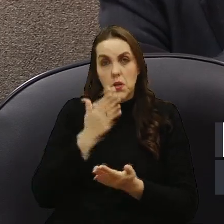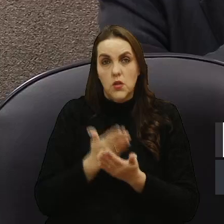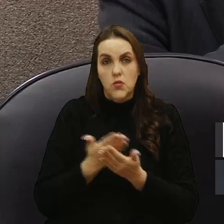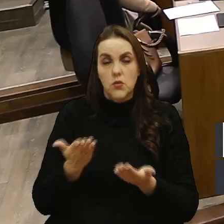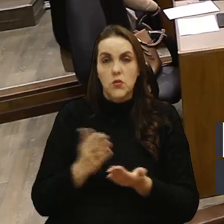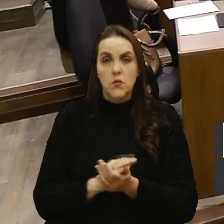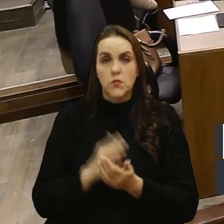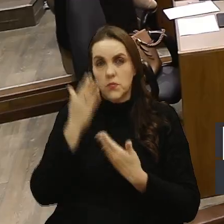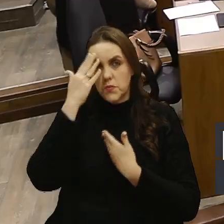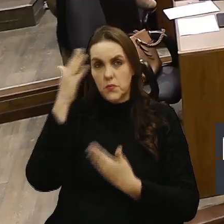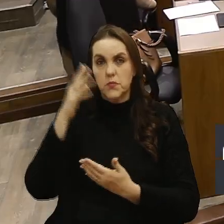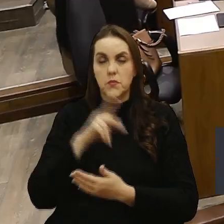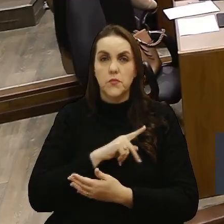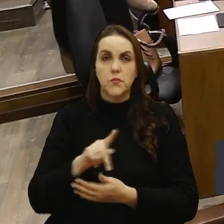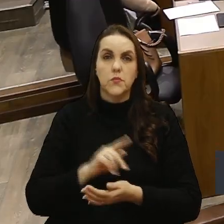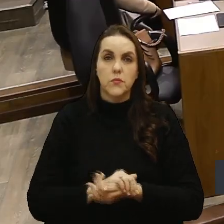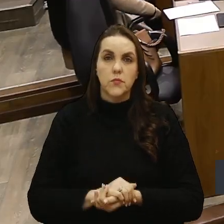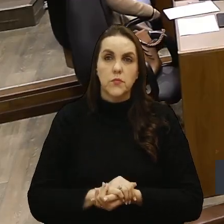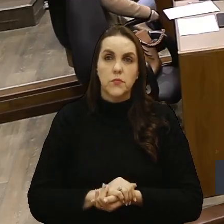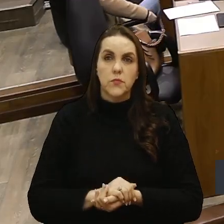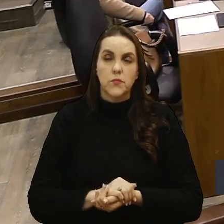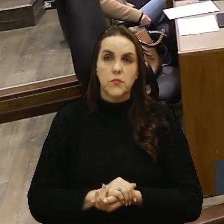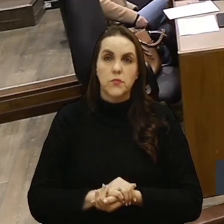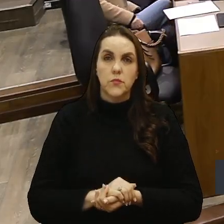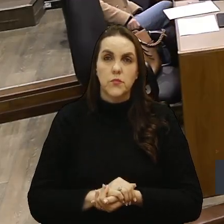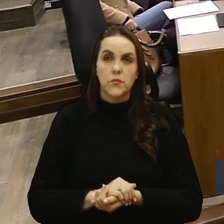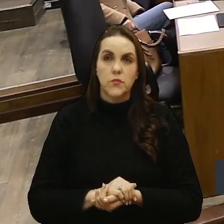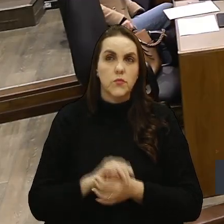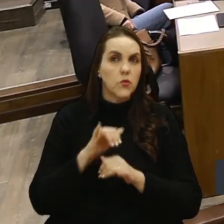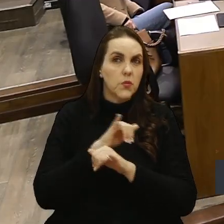presidente. Obrigado, vereador. Só para comunicar que a